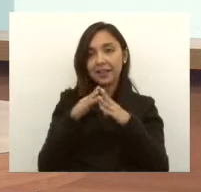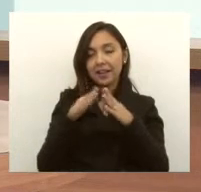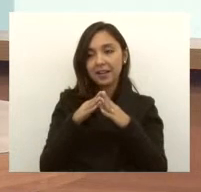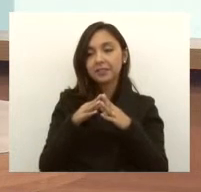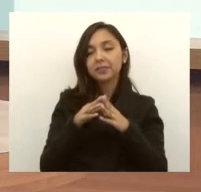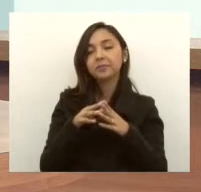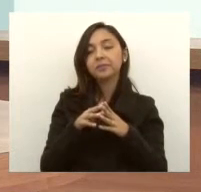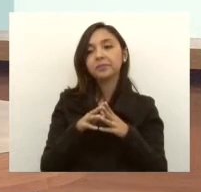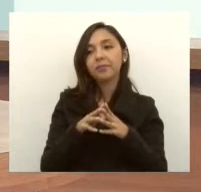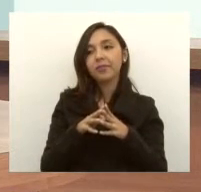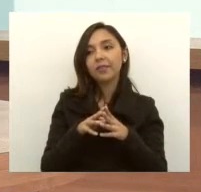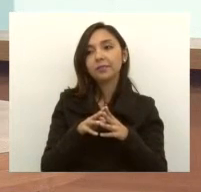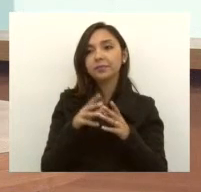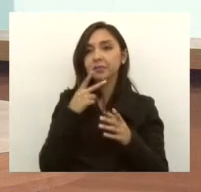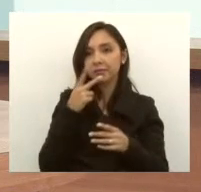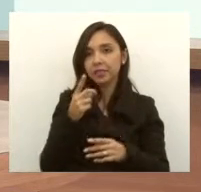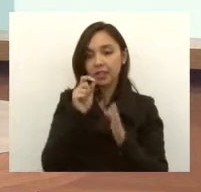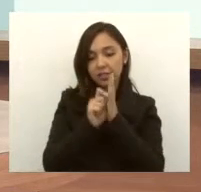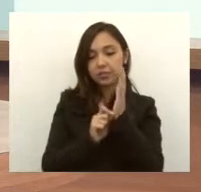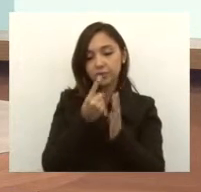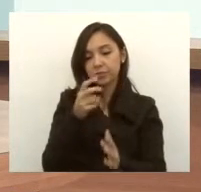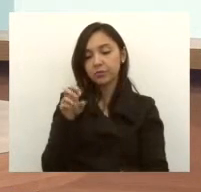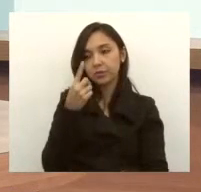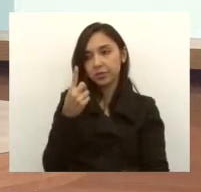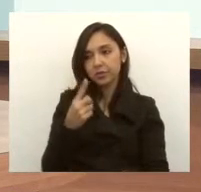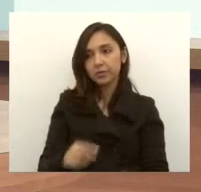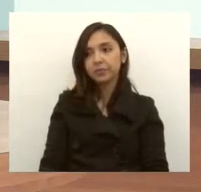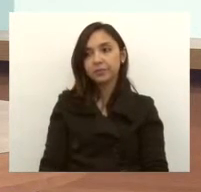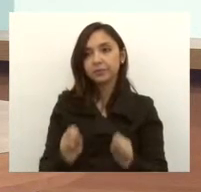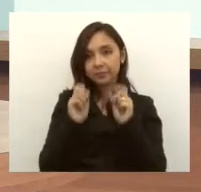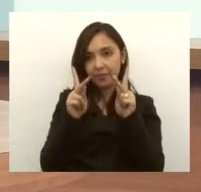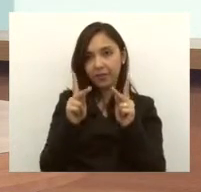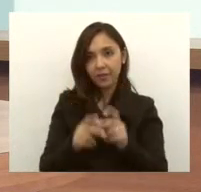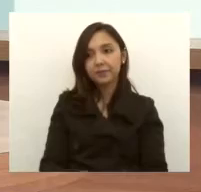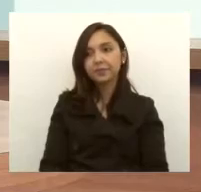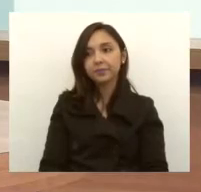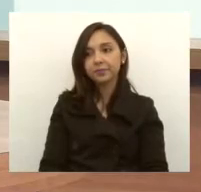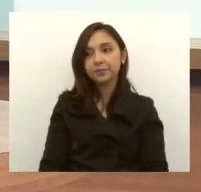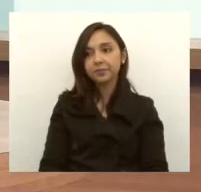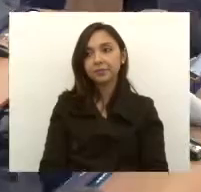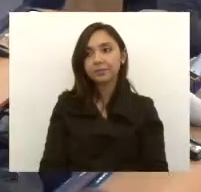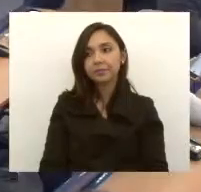por aqui para poder falar pelo 51, se o senhor me permitir, tá ok, senhor presidente?